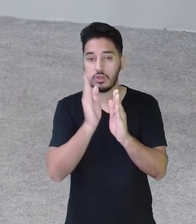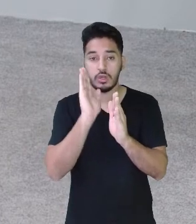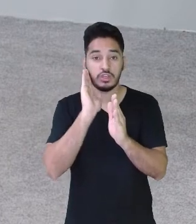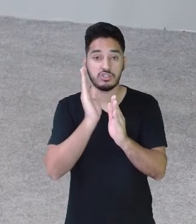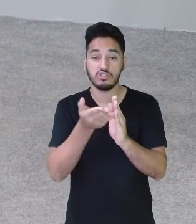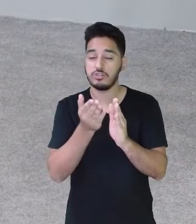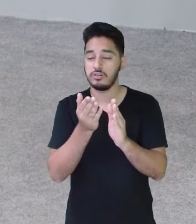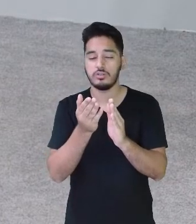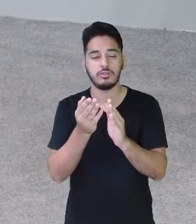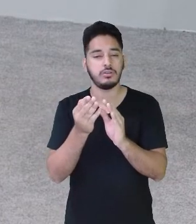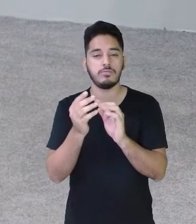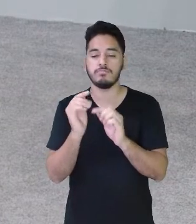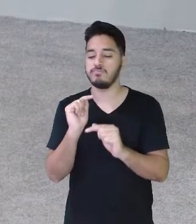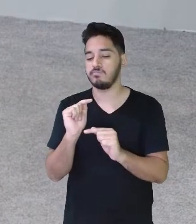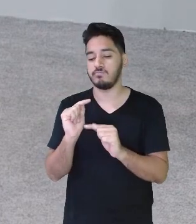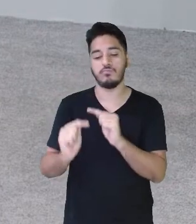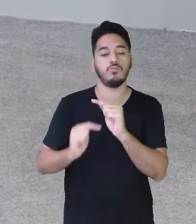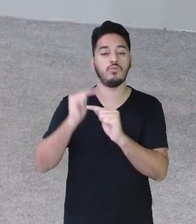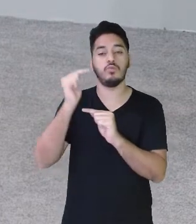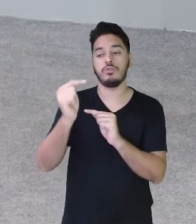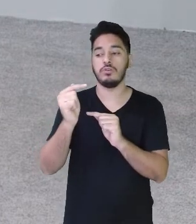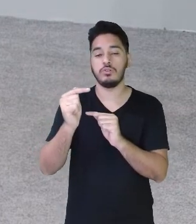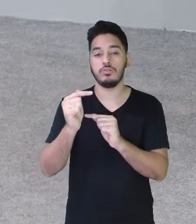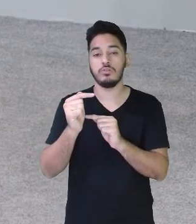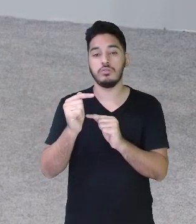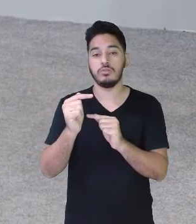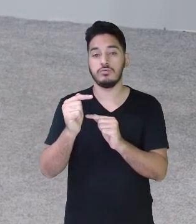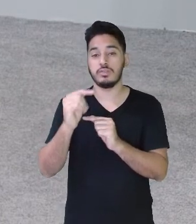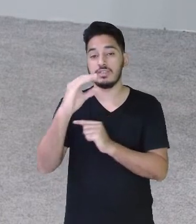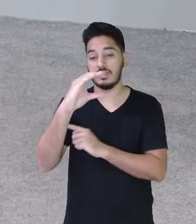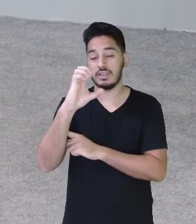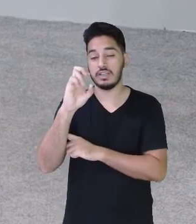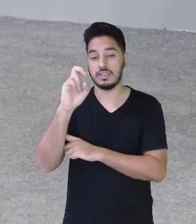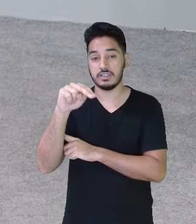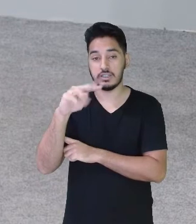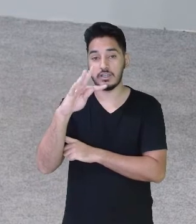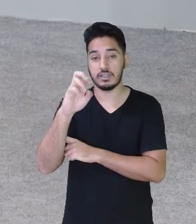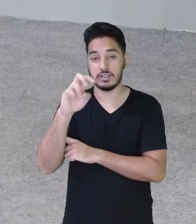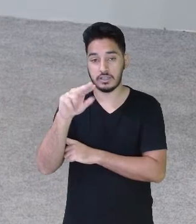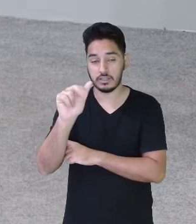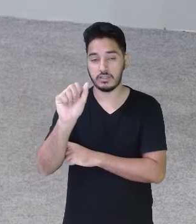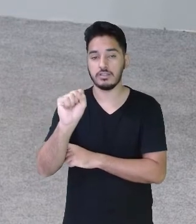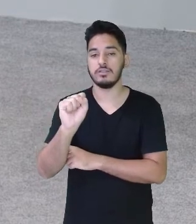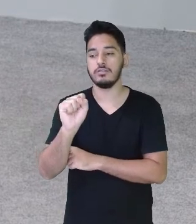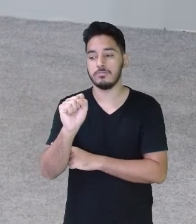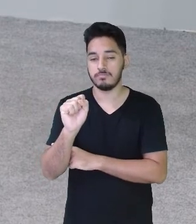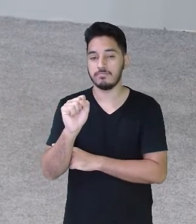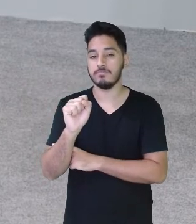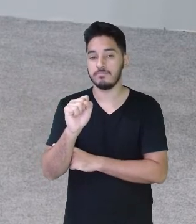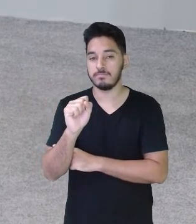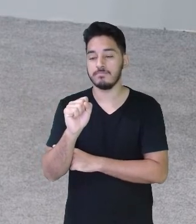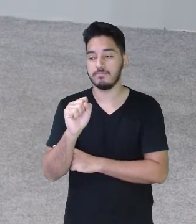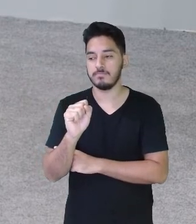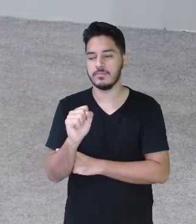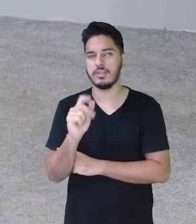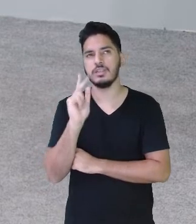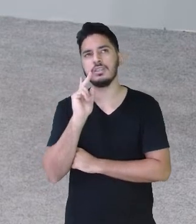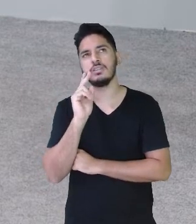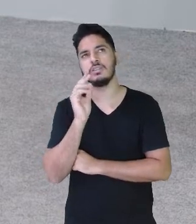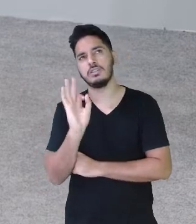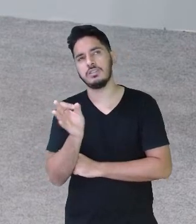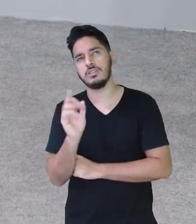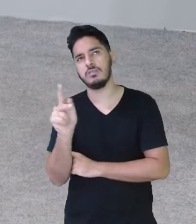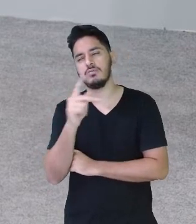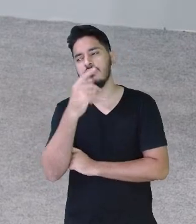a minha ordem, centenas. Eu teria a minha plaquinha. Certo, professora,